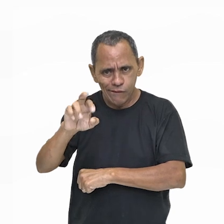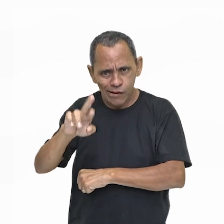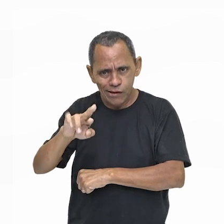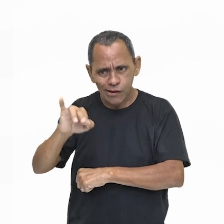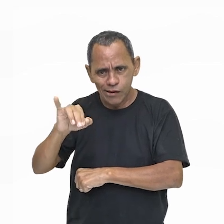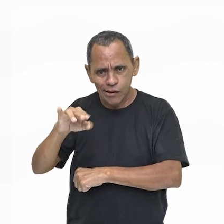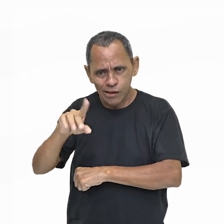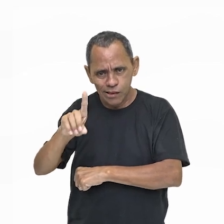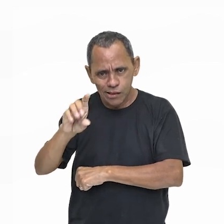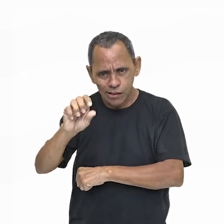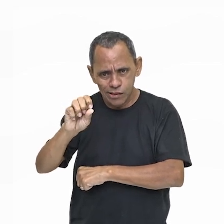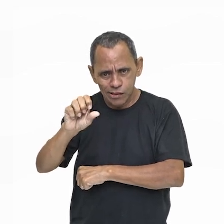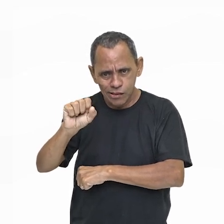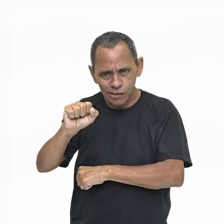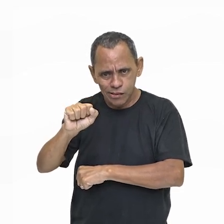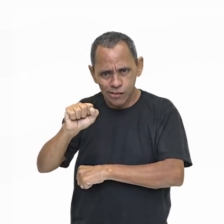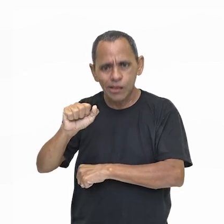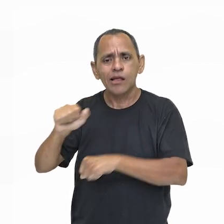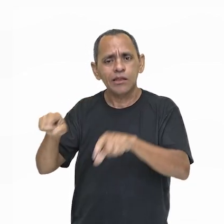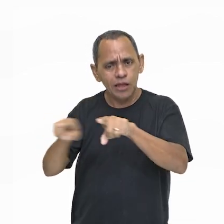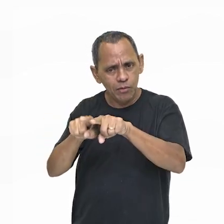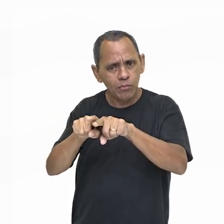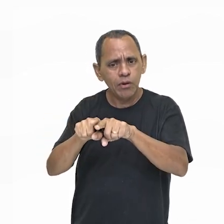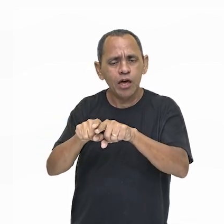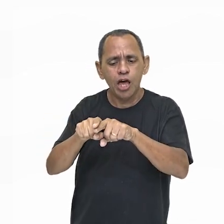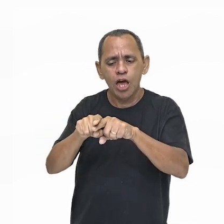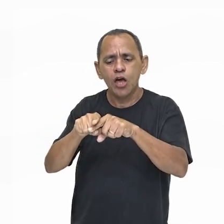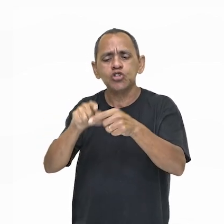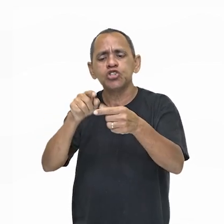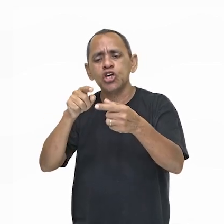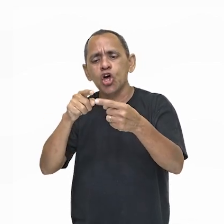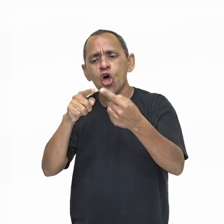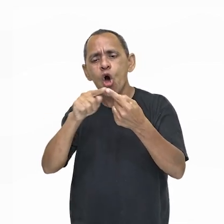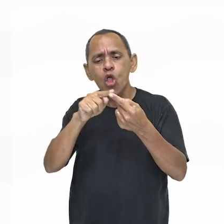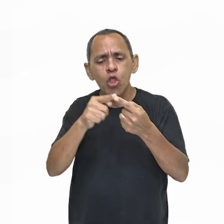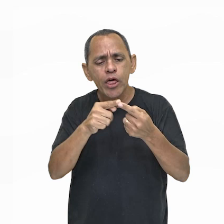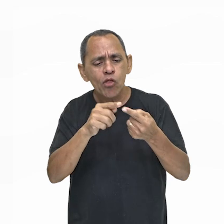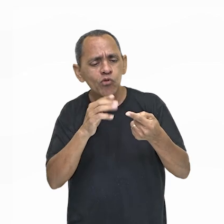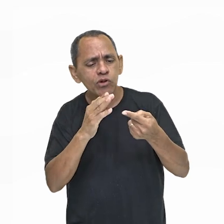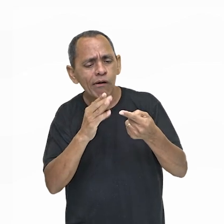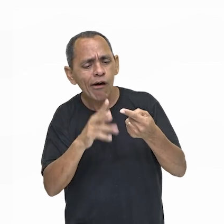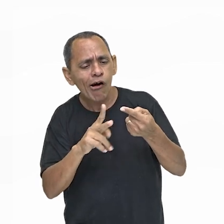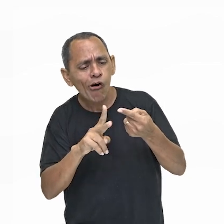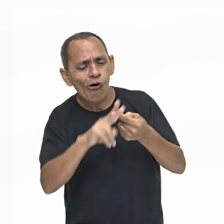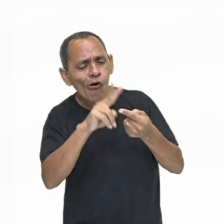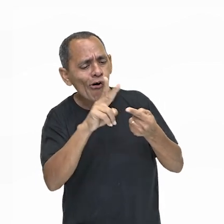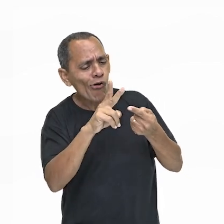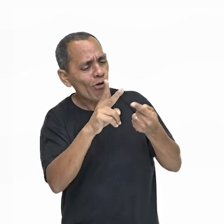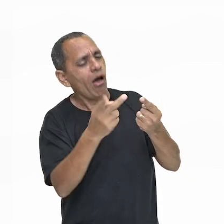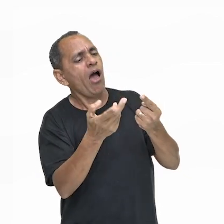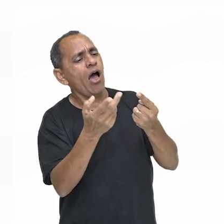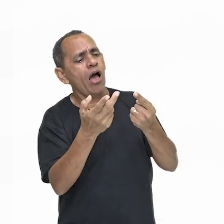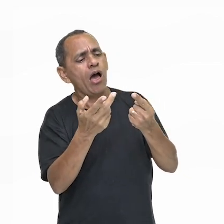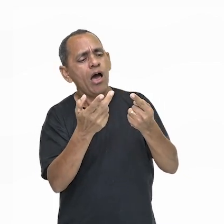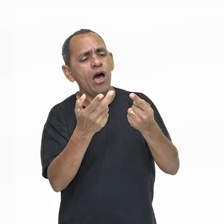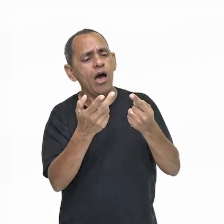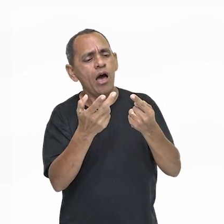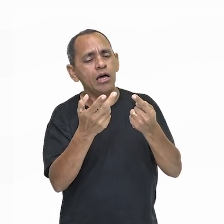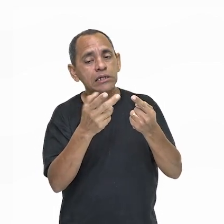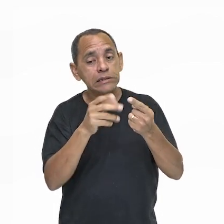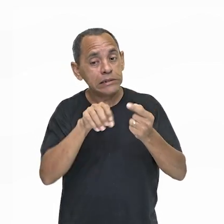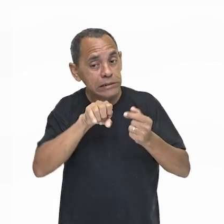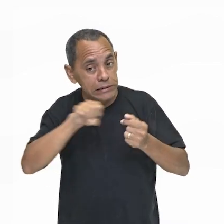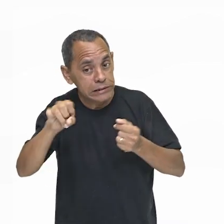bem pequenininho na ponta do seu dedo, do pé. Mas se você não